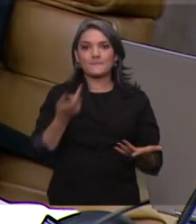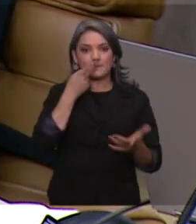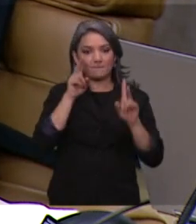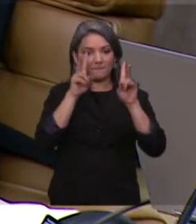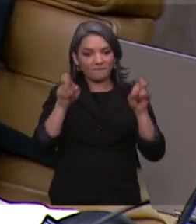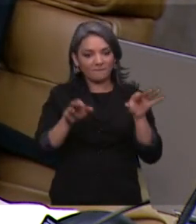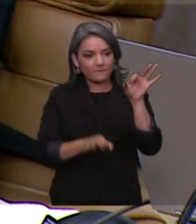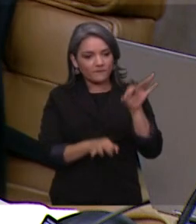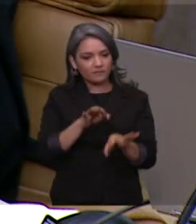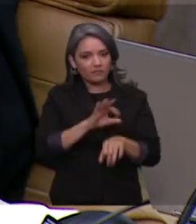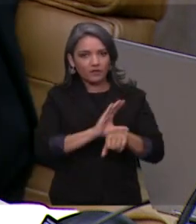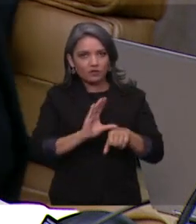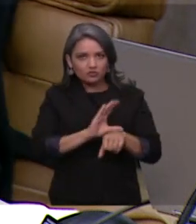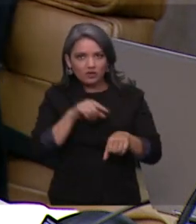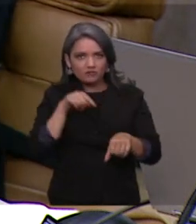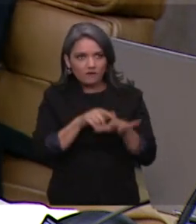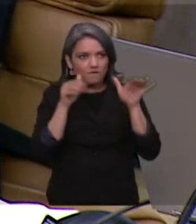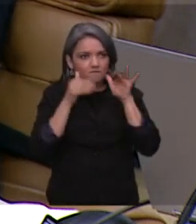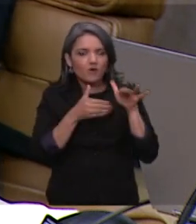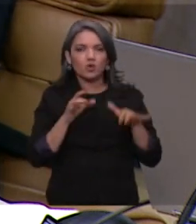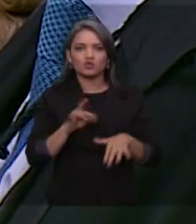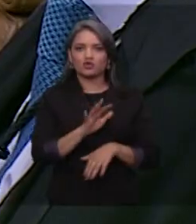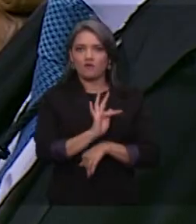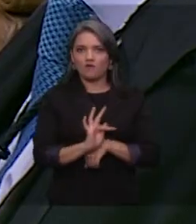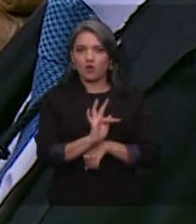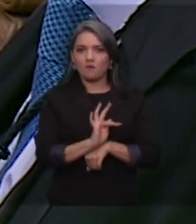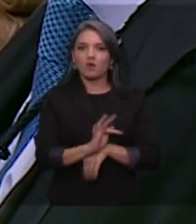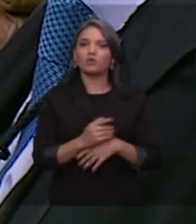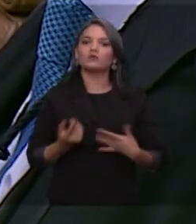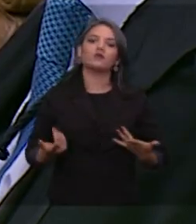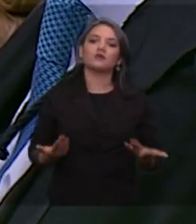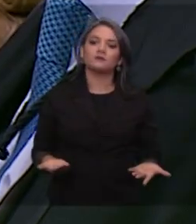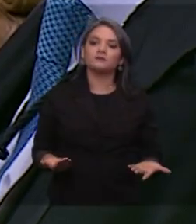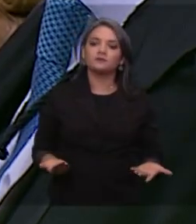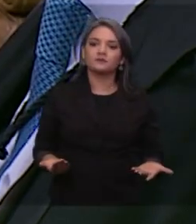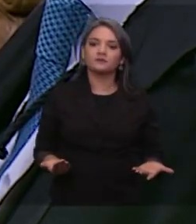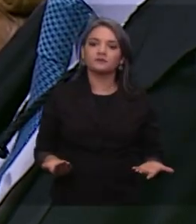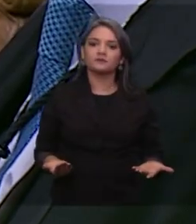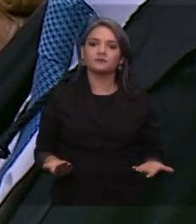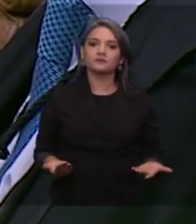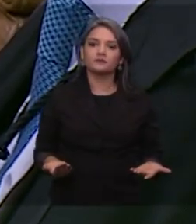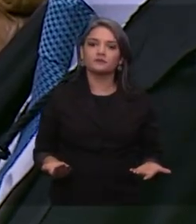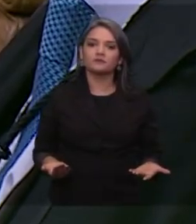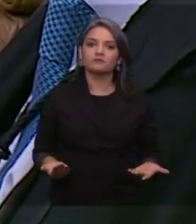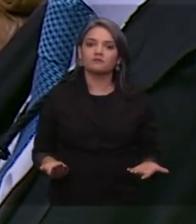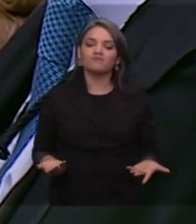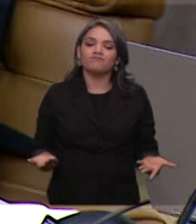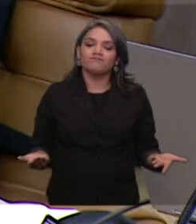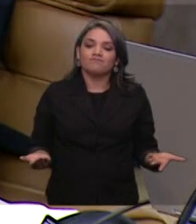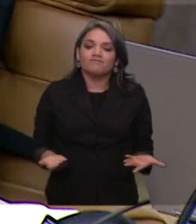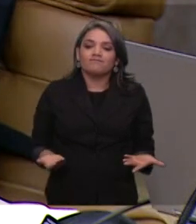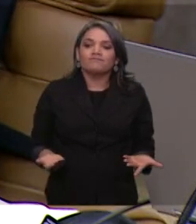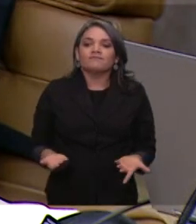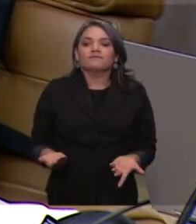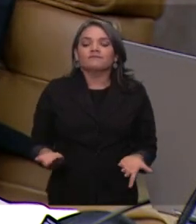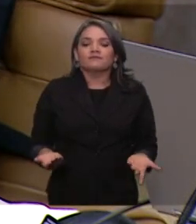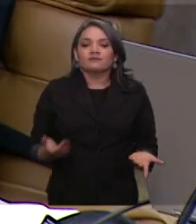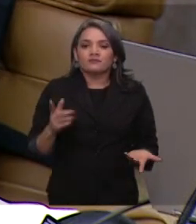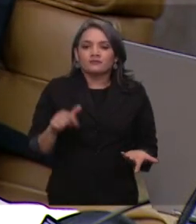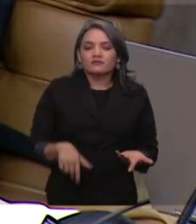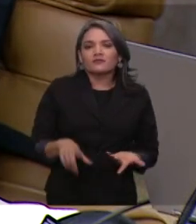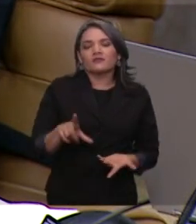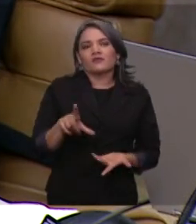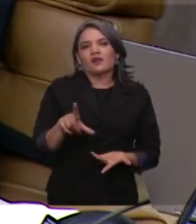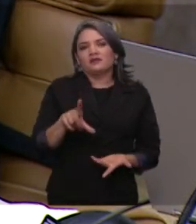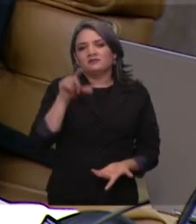constitucionalmente, diante do cenário constitucional que se põe, o único cenário que se tem é uma escolha que, a meu ver,